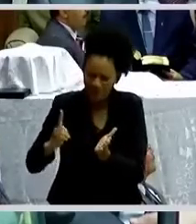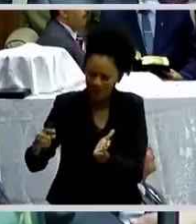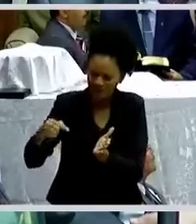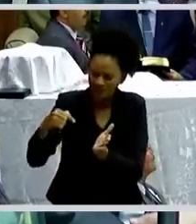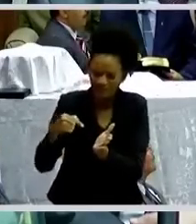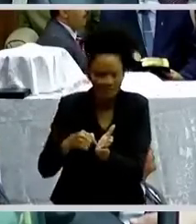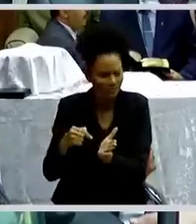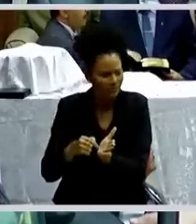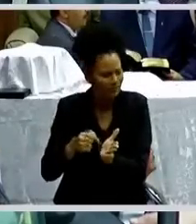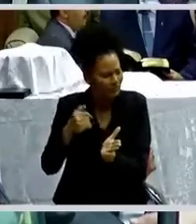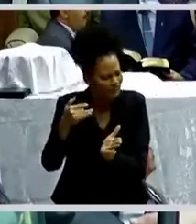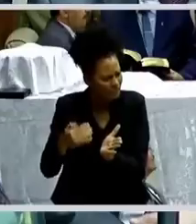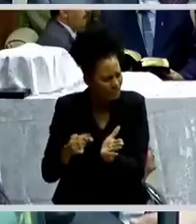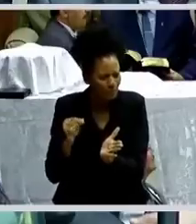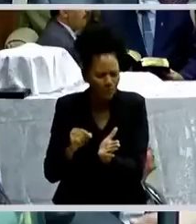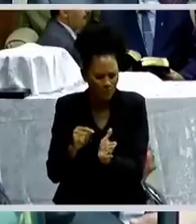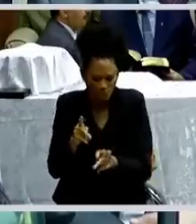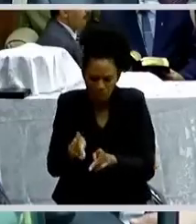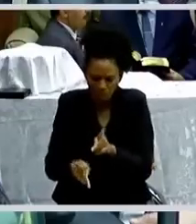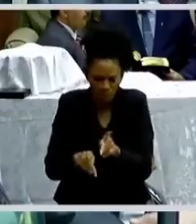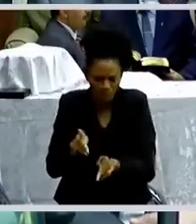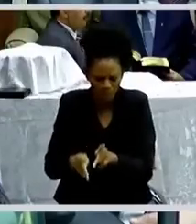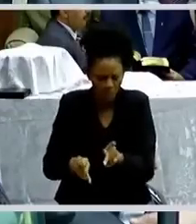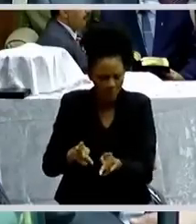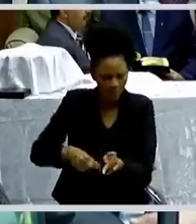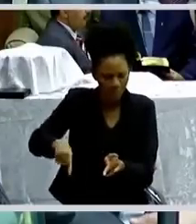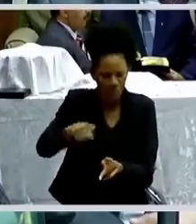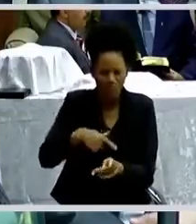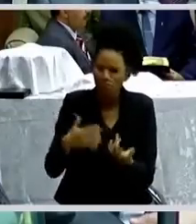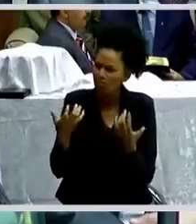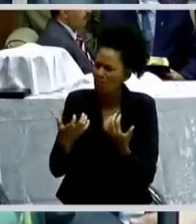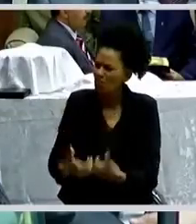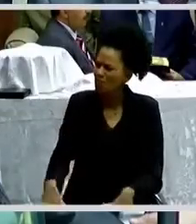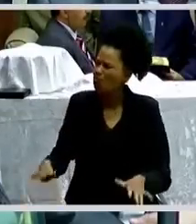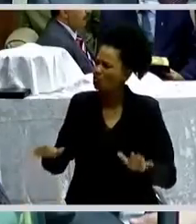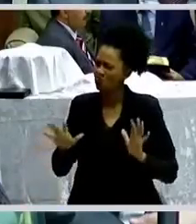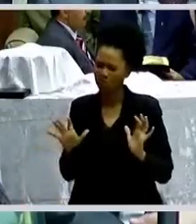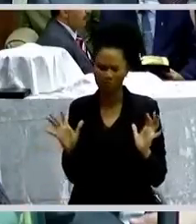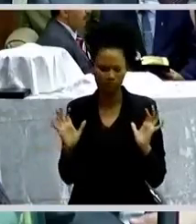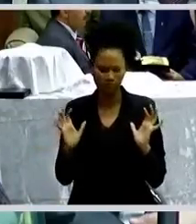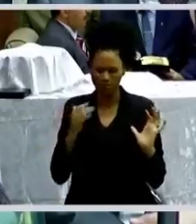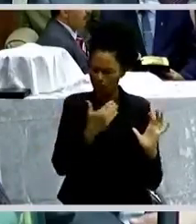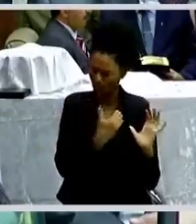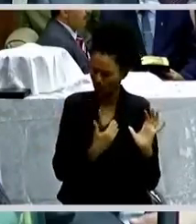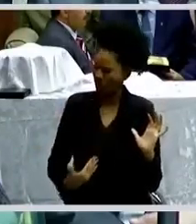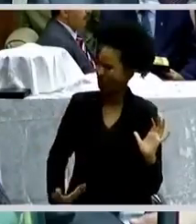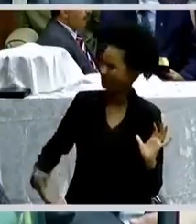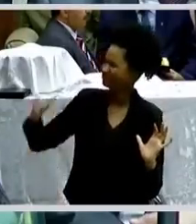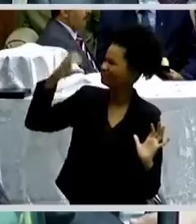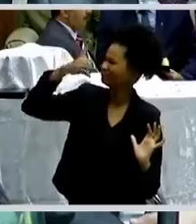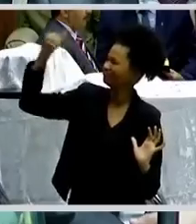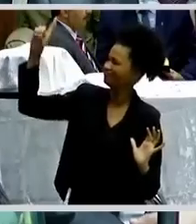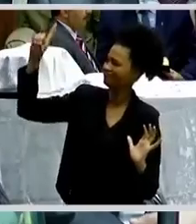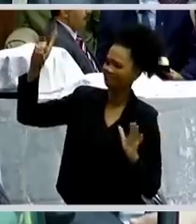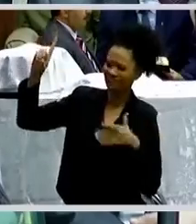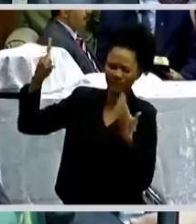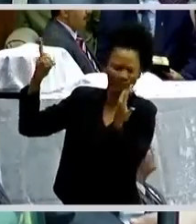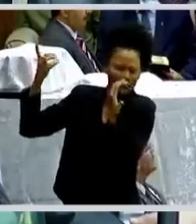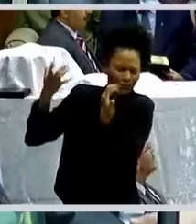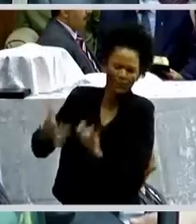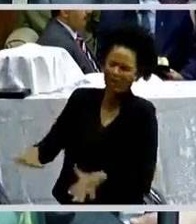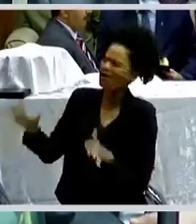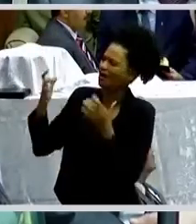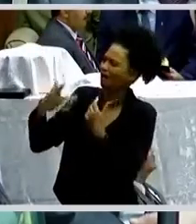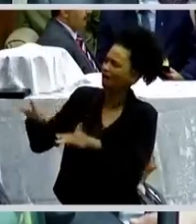povo não quis mais ser governado pelo governo direto de Deus, o teocrático, e